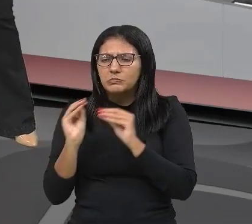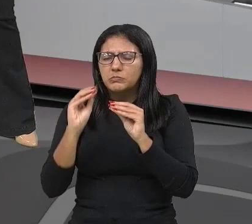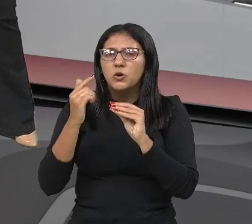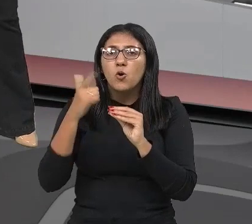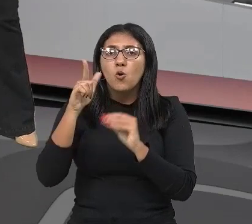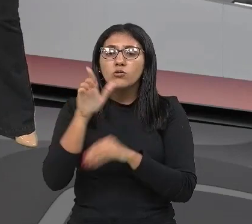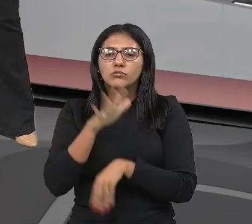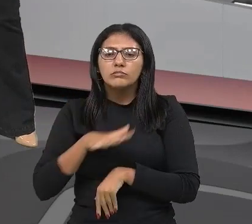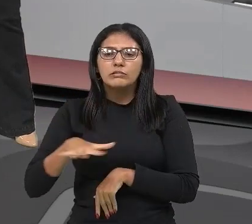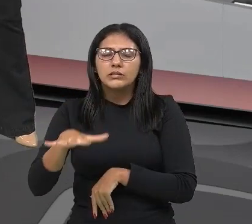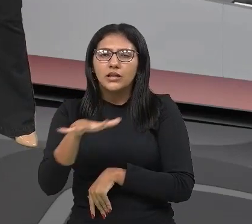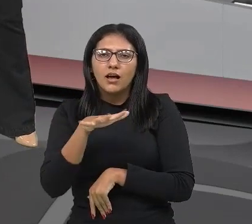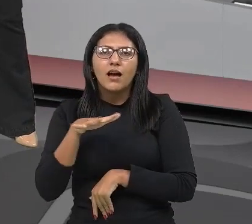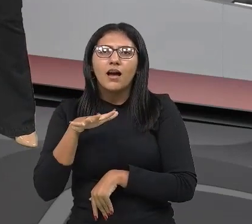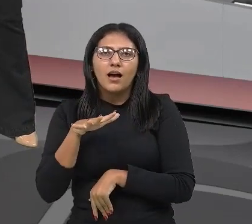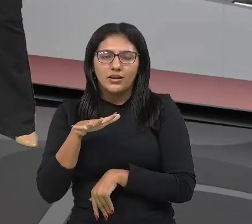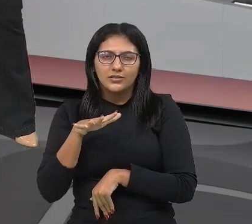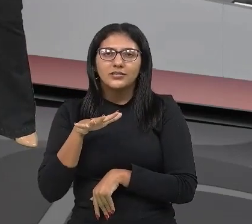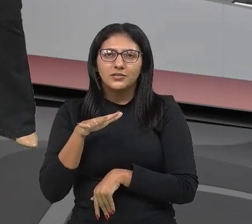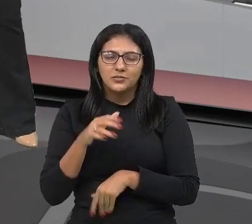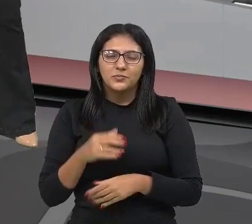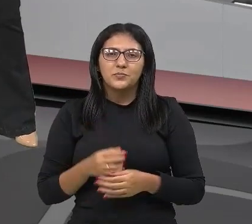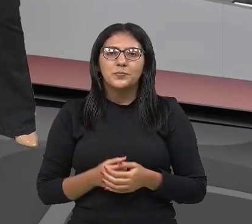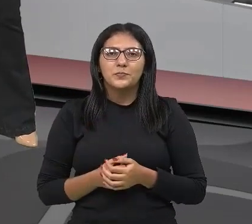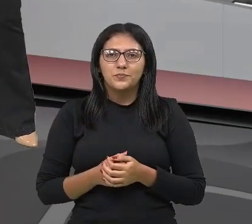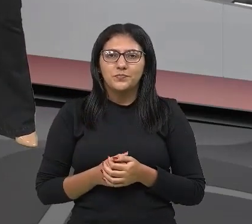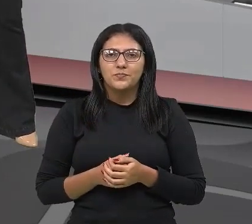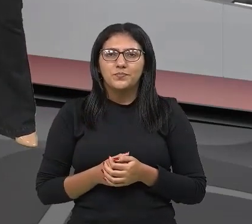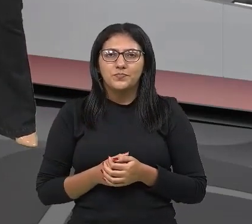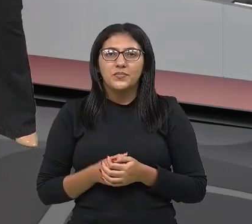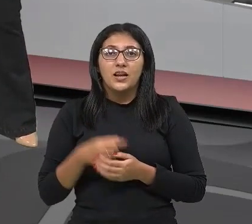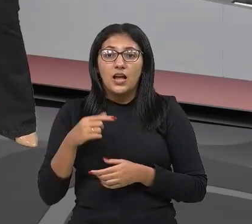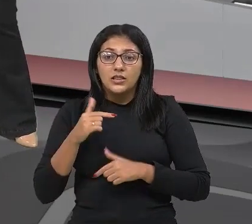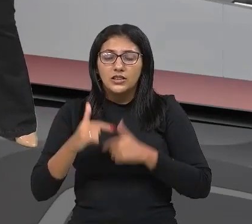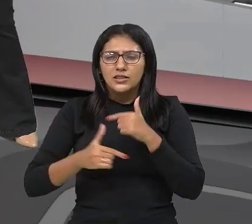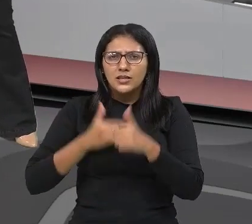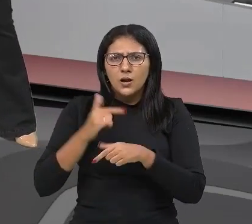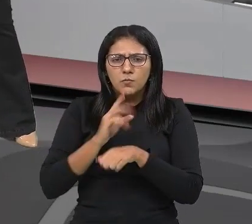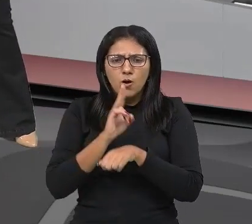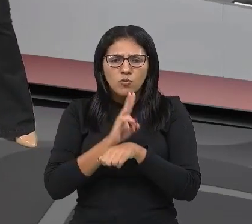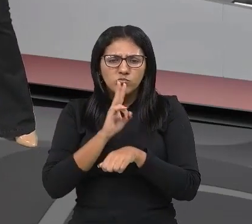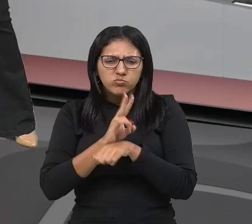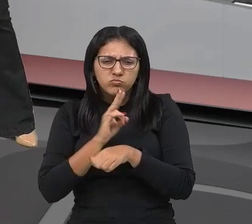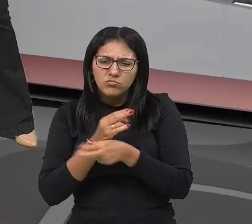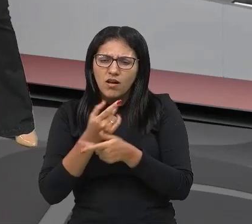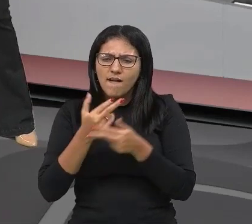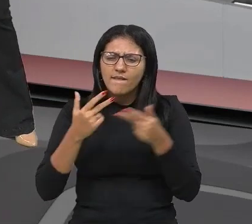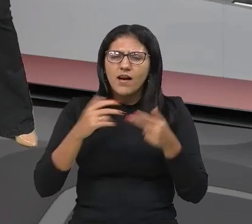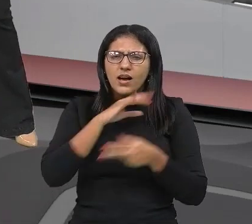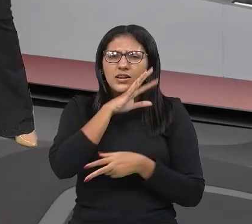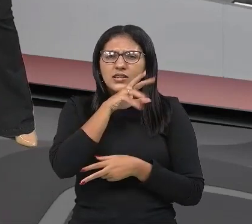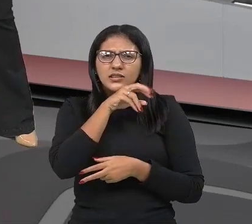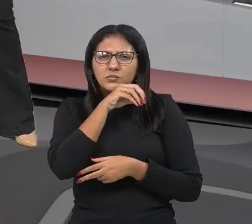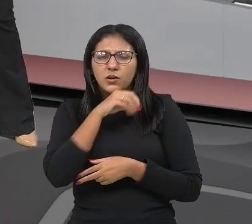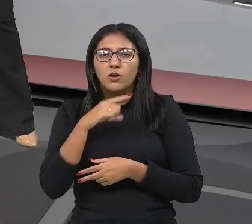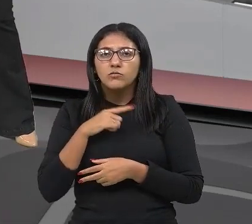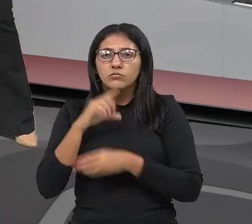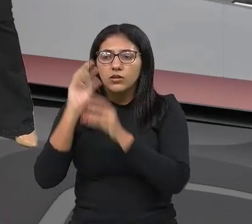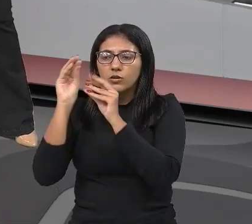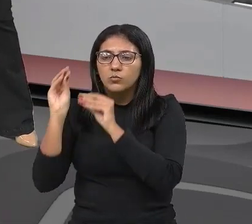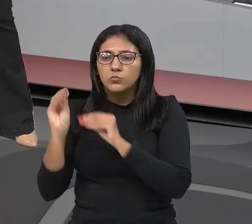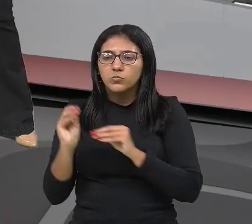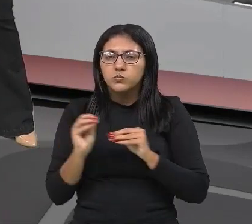a adentrar ao Brasil, né? Então, a pecuária, ela vai em direção ao interior do